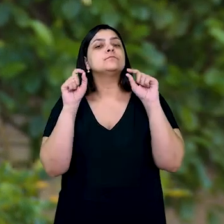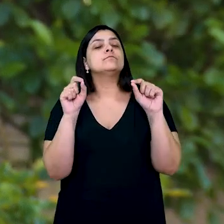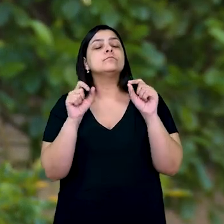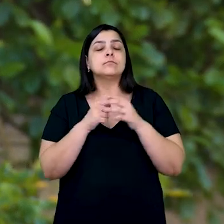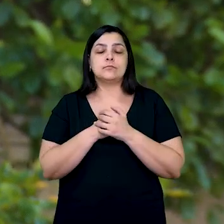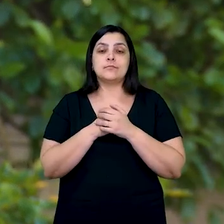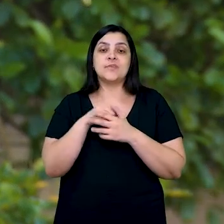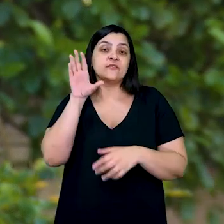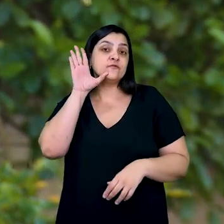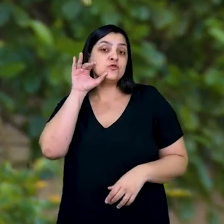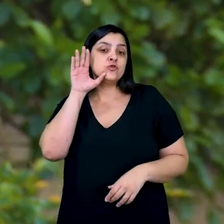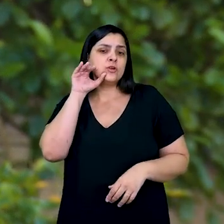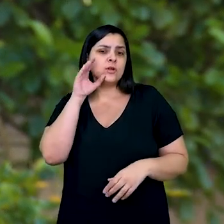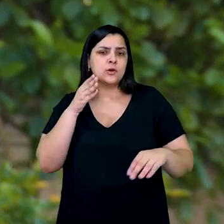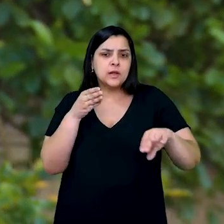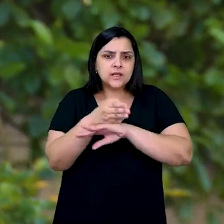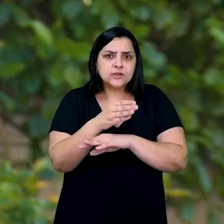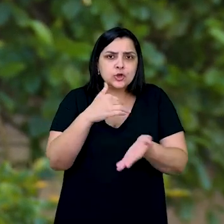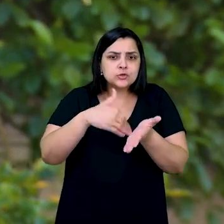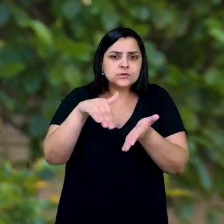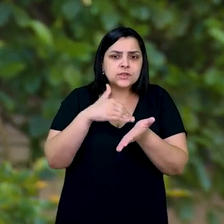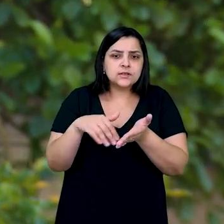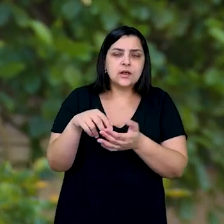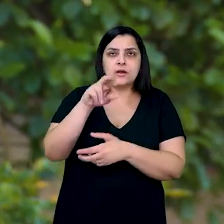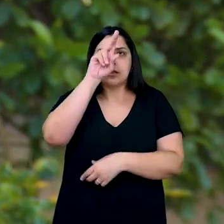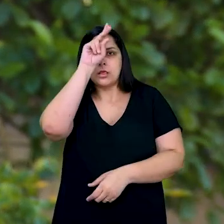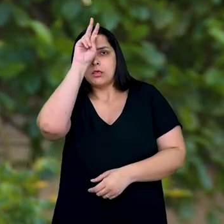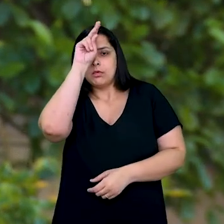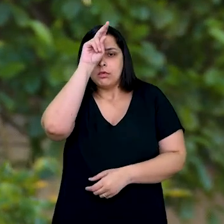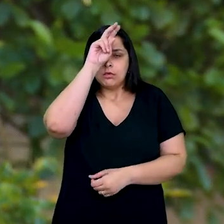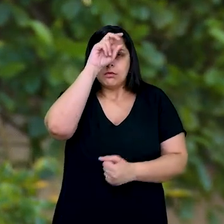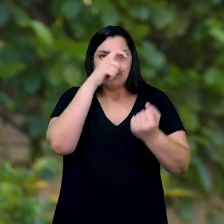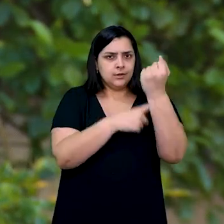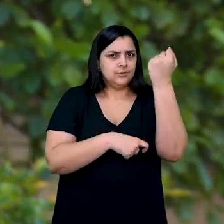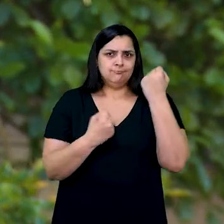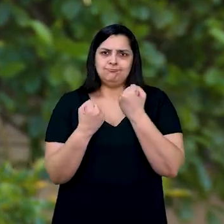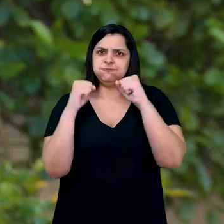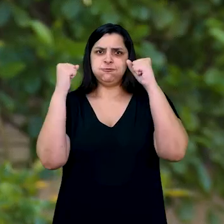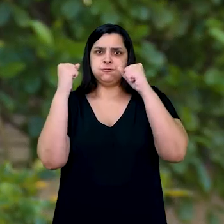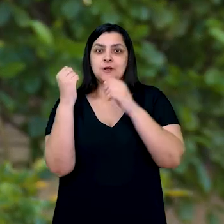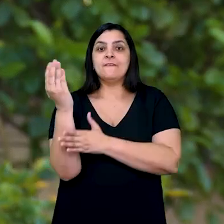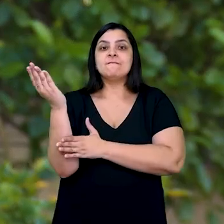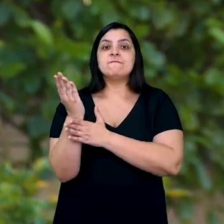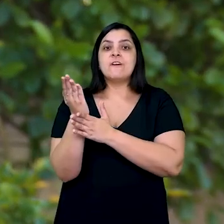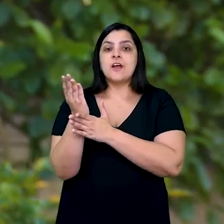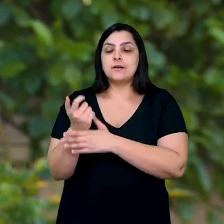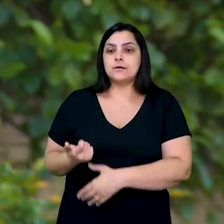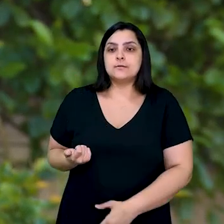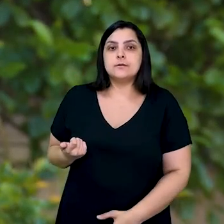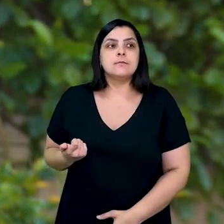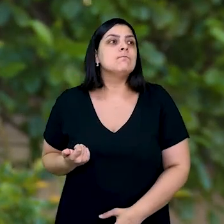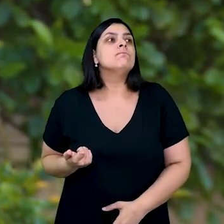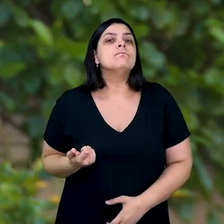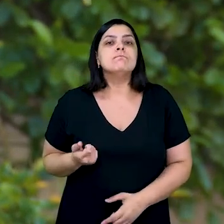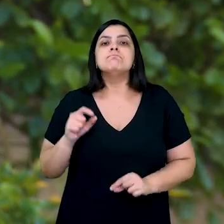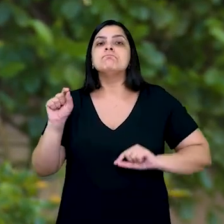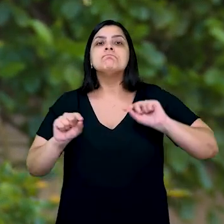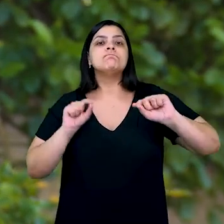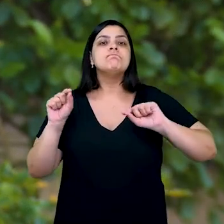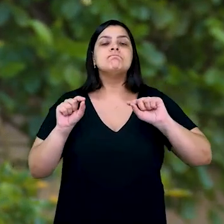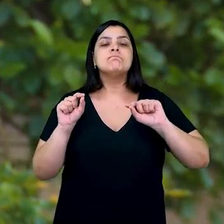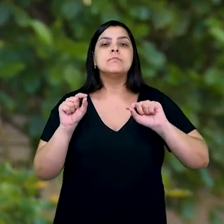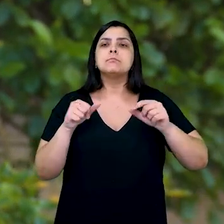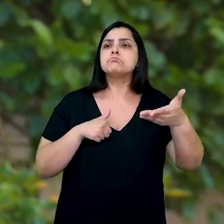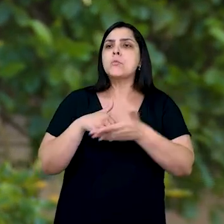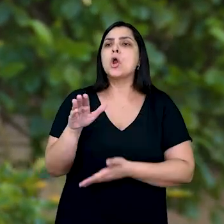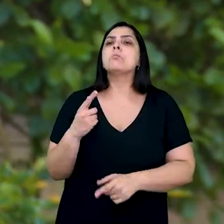o suspeito afirmou que o empregado entrou no escritório embriagado, nervoso e com uma faca na mão, querendo saber